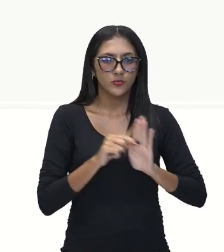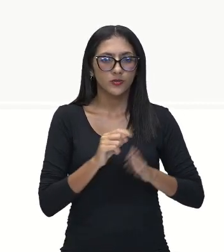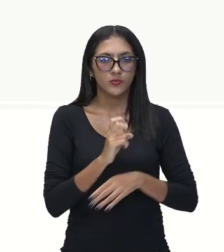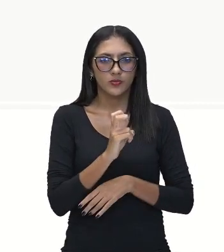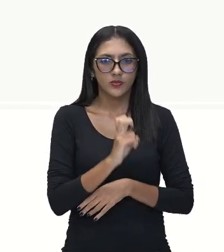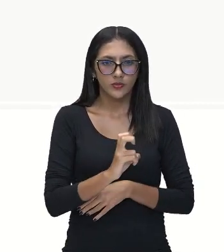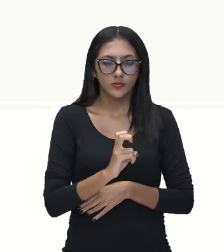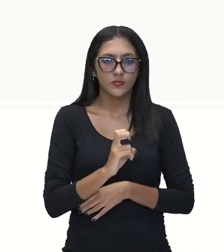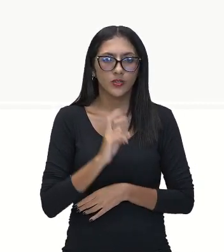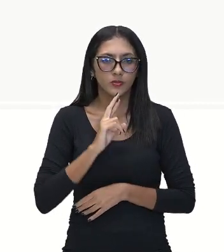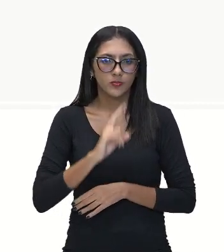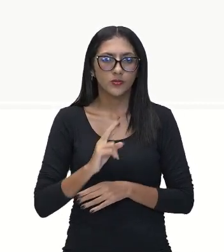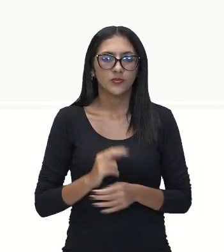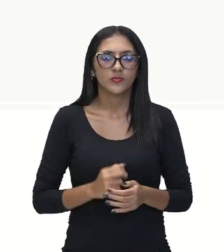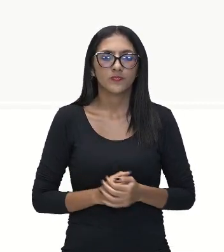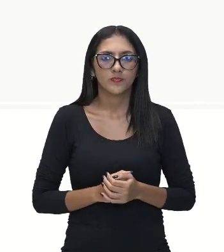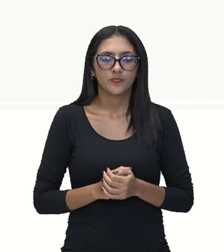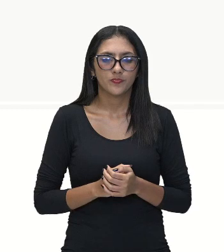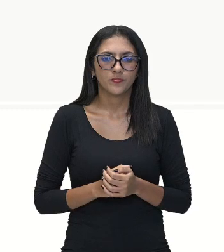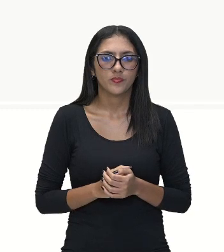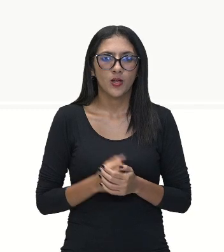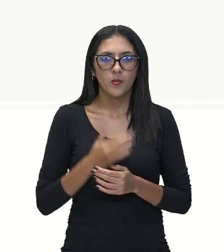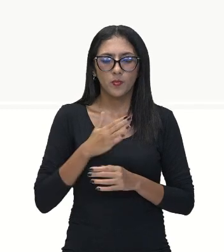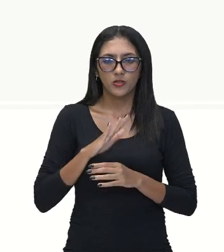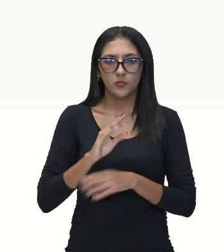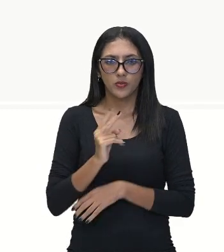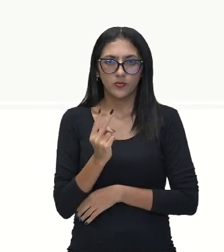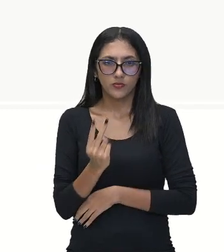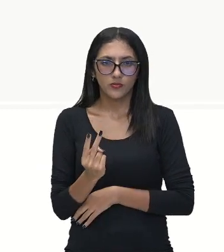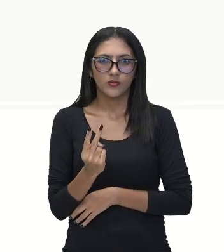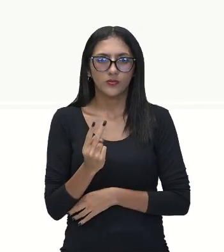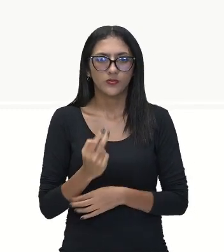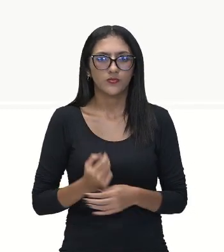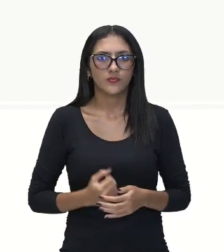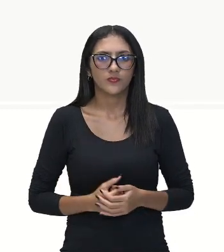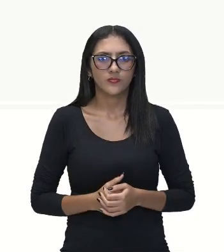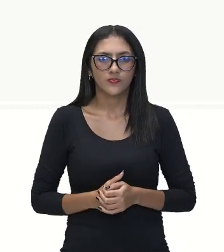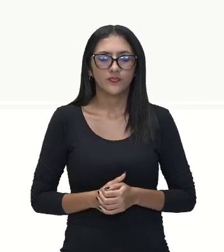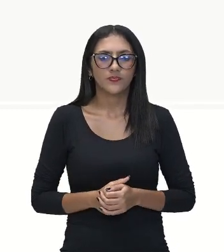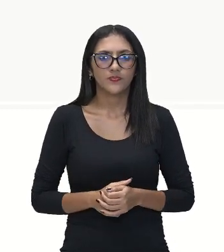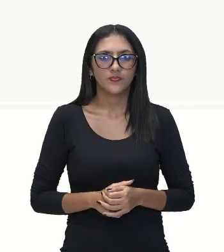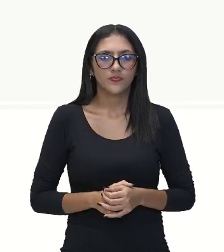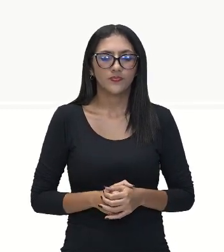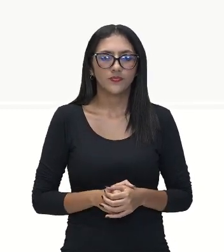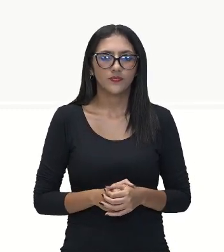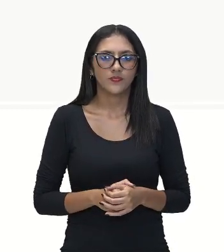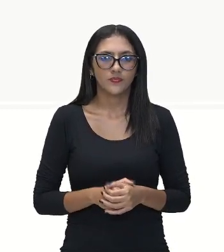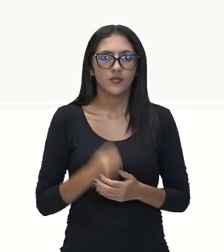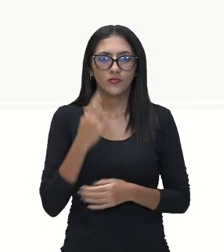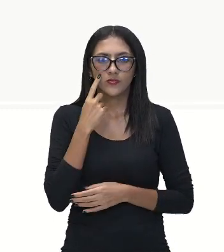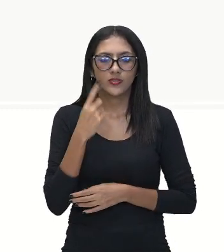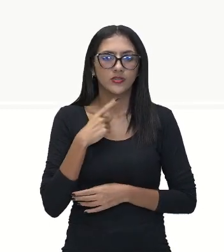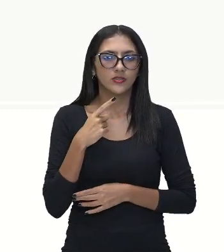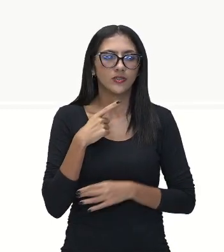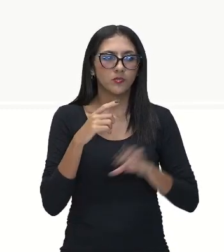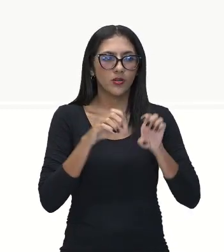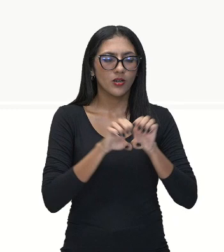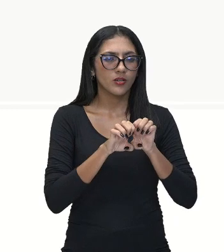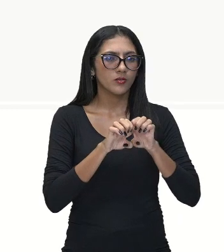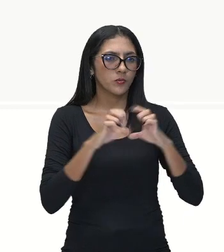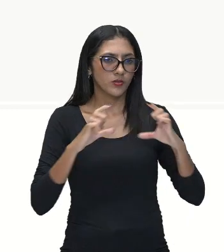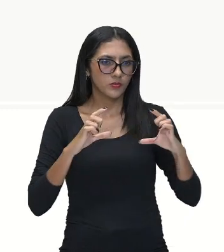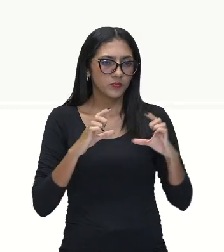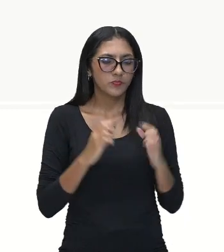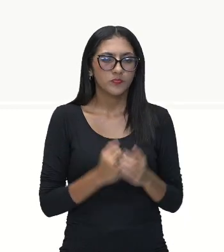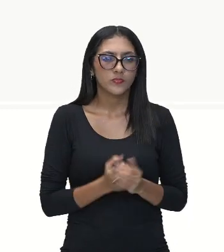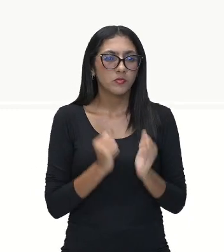igual a mais ou menos 2 Olha que coisa bacana temos aqui ó uma equação e essa equação ela vai nos